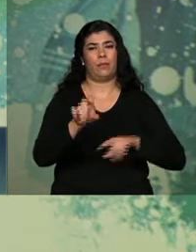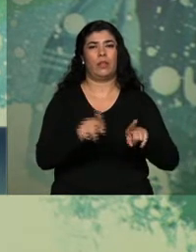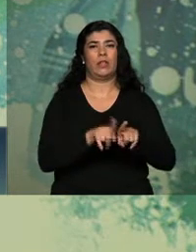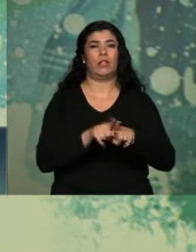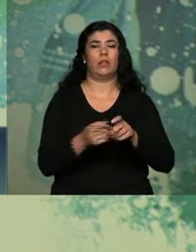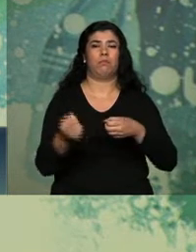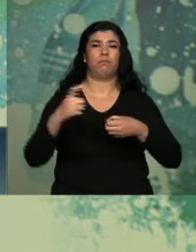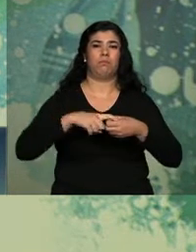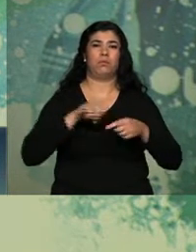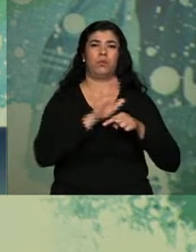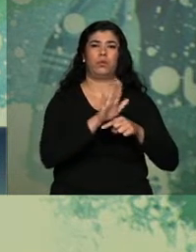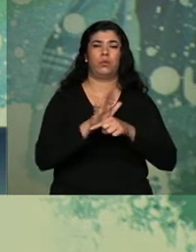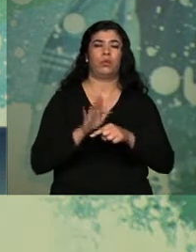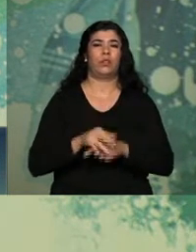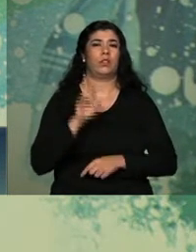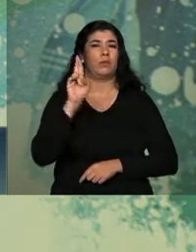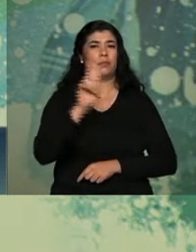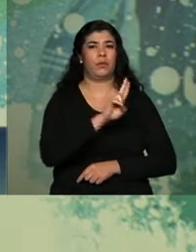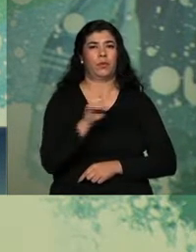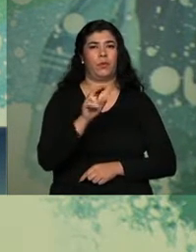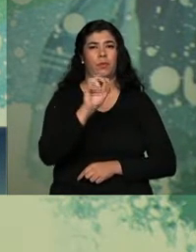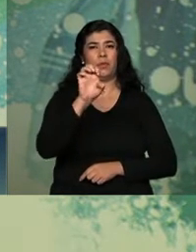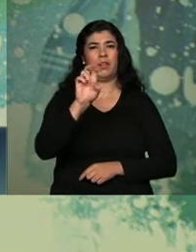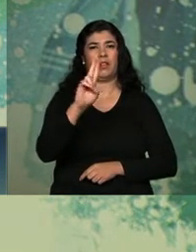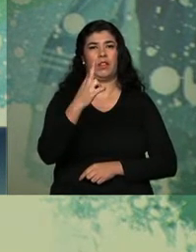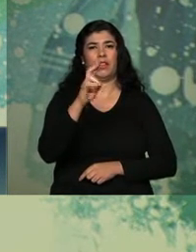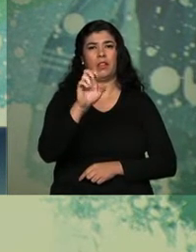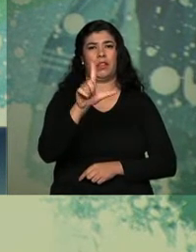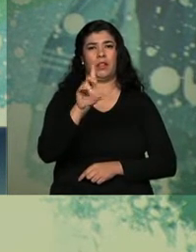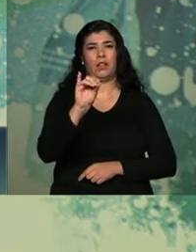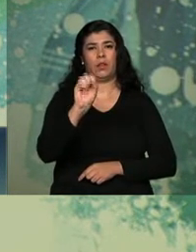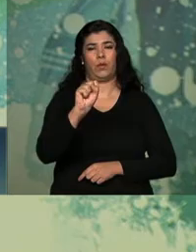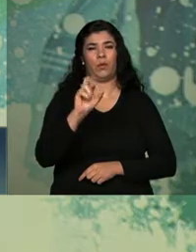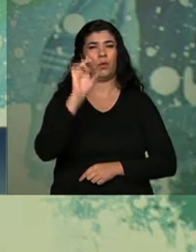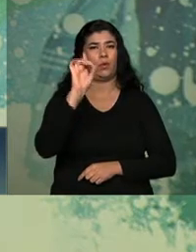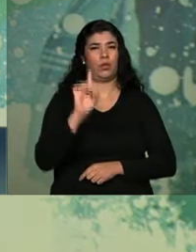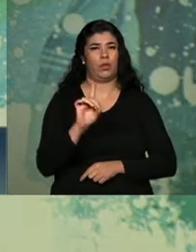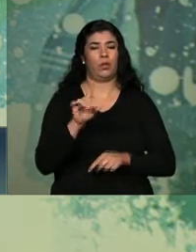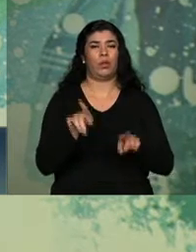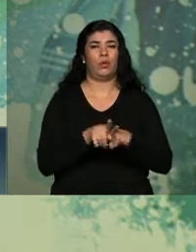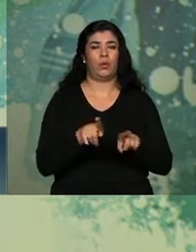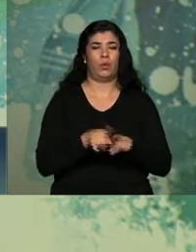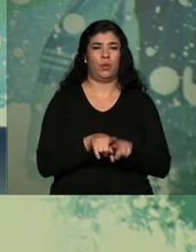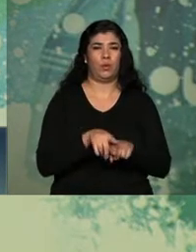colaboradores, em nome da Heloísa Menezes e do Zé Cláudio, que são diretores.